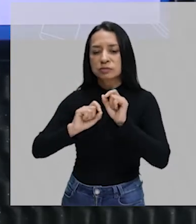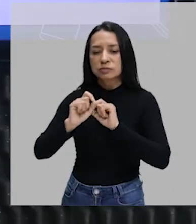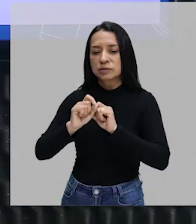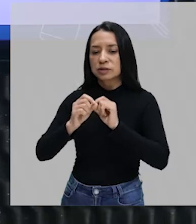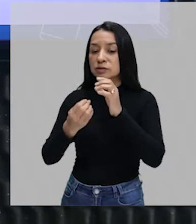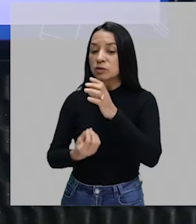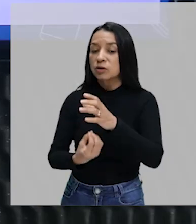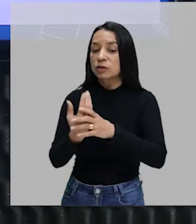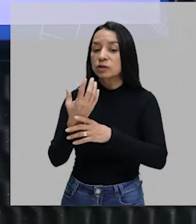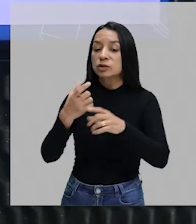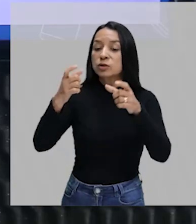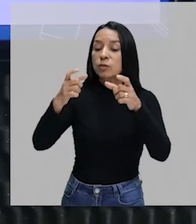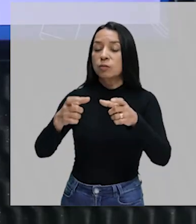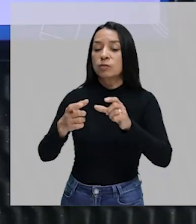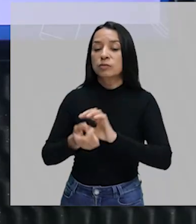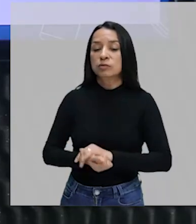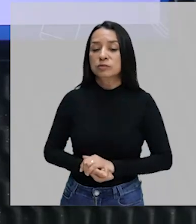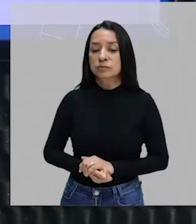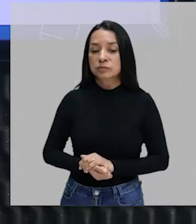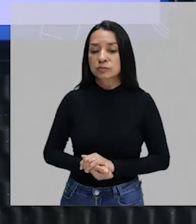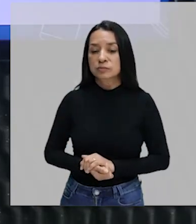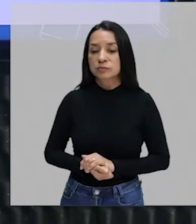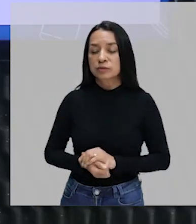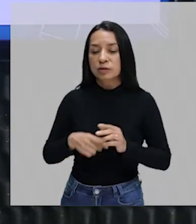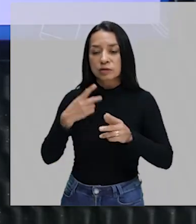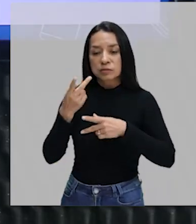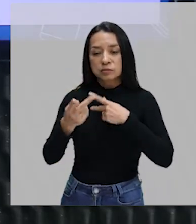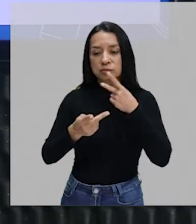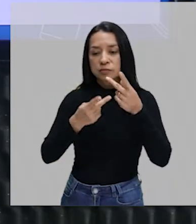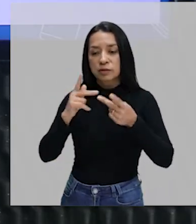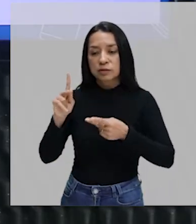num outro empirista. E este empirismo do